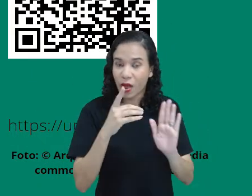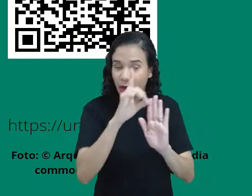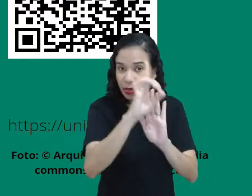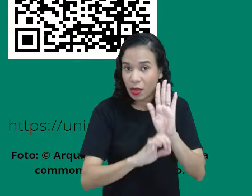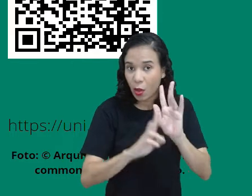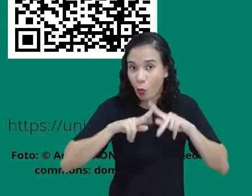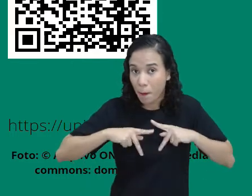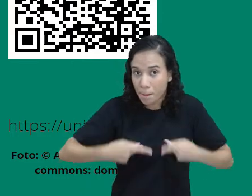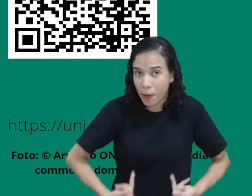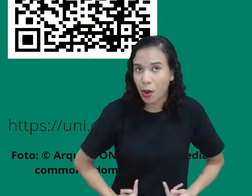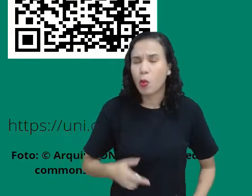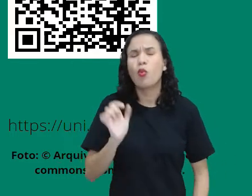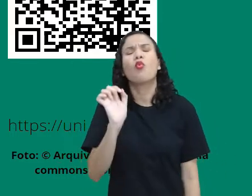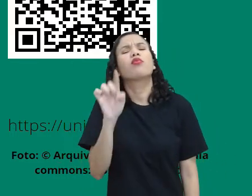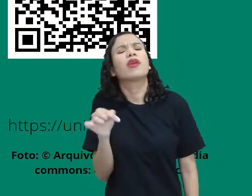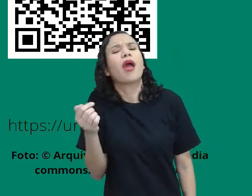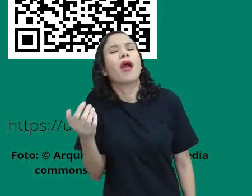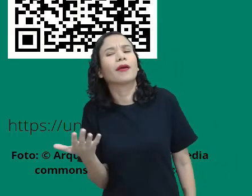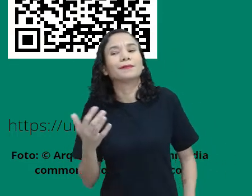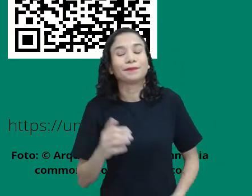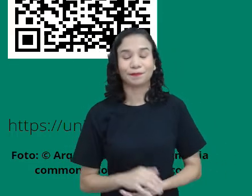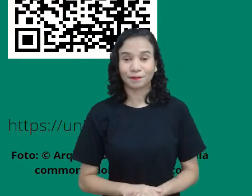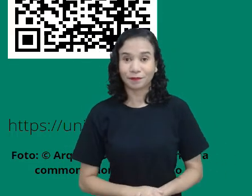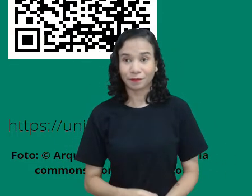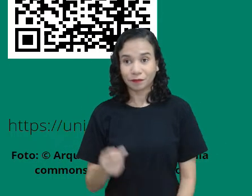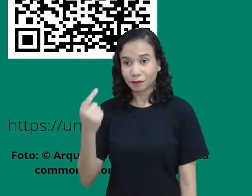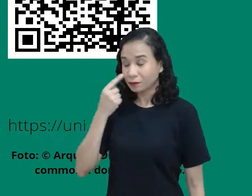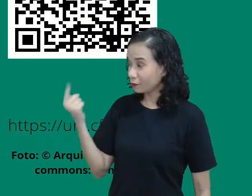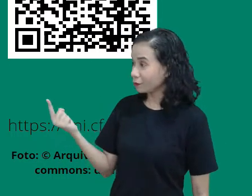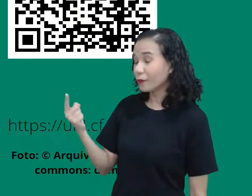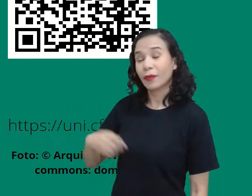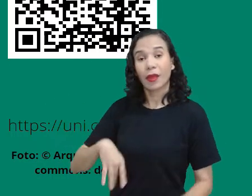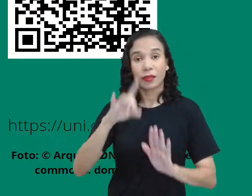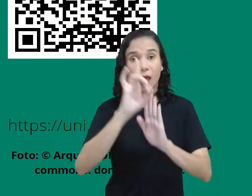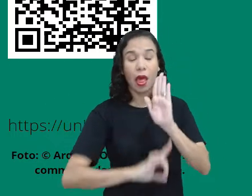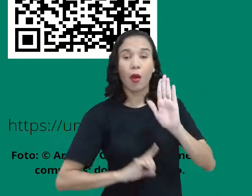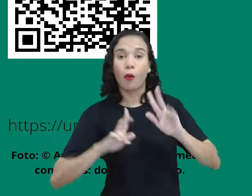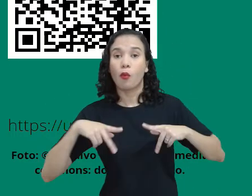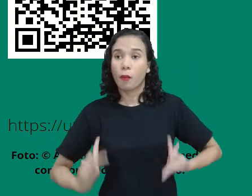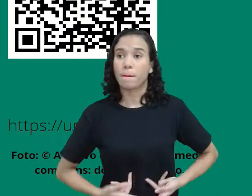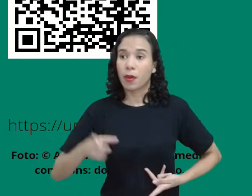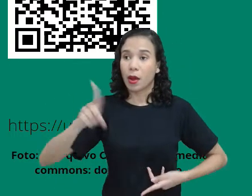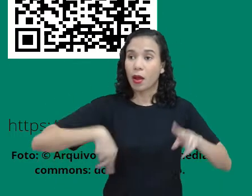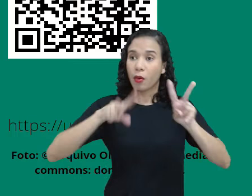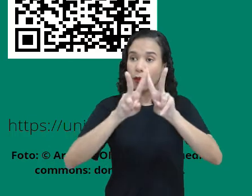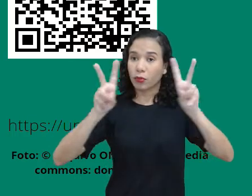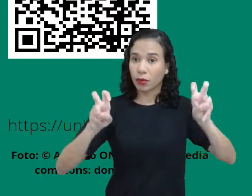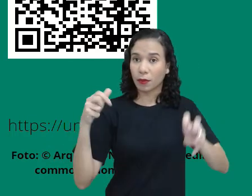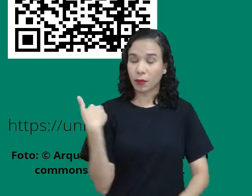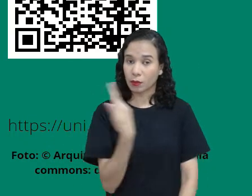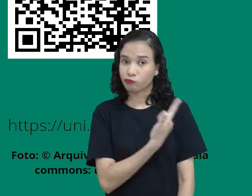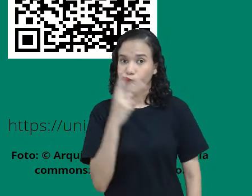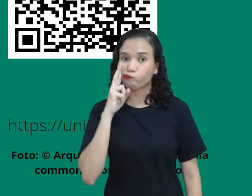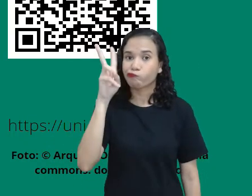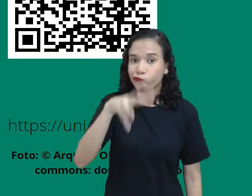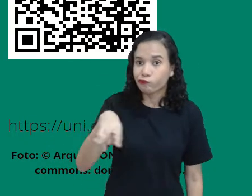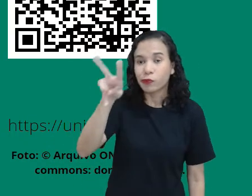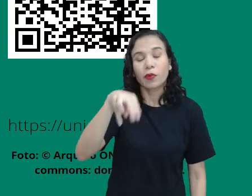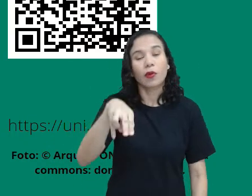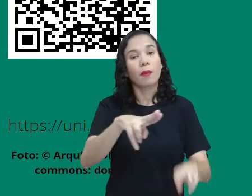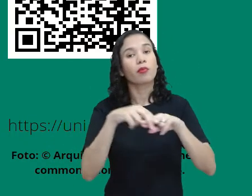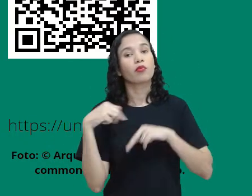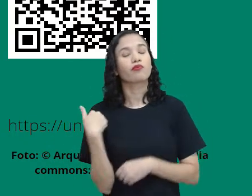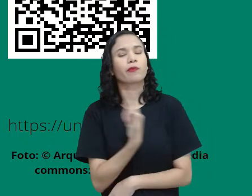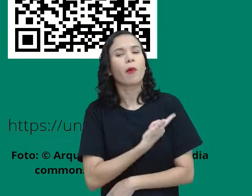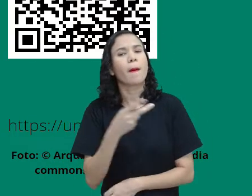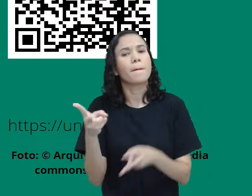fala sobre o quê? Então, falar em direitos humanos é justamente esse tema que a gente vem abordando, né? E a gente vai